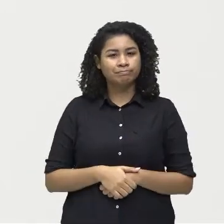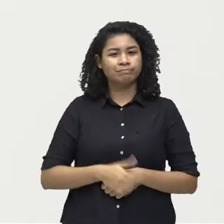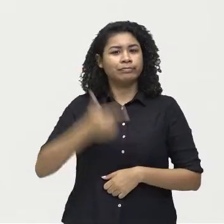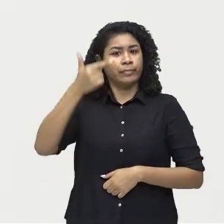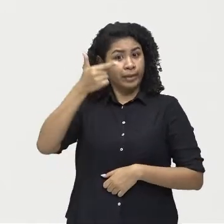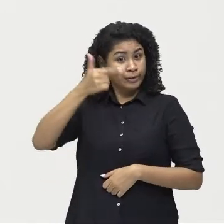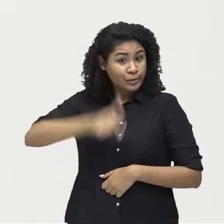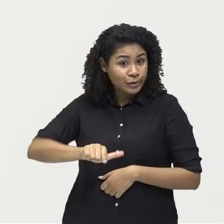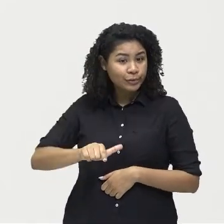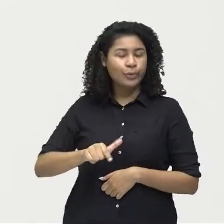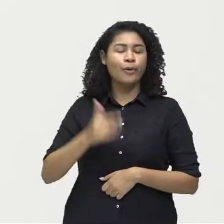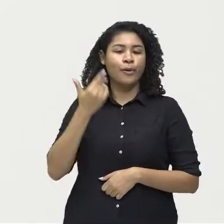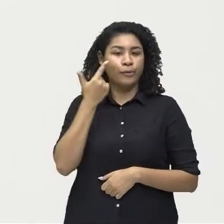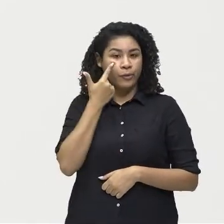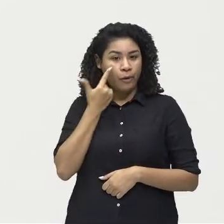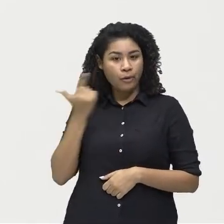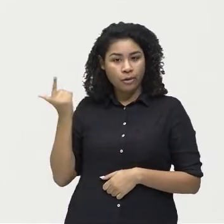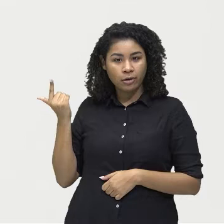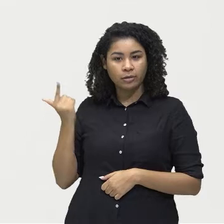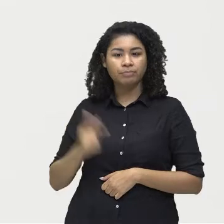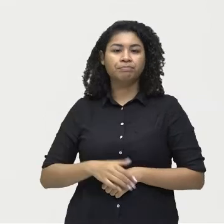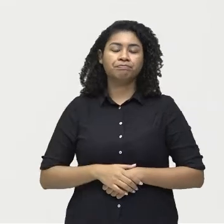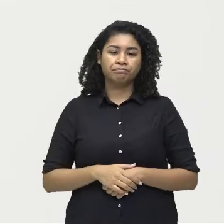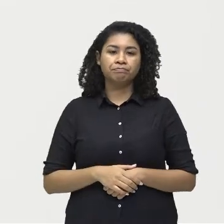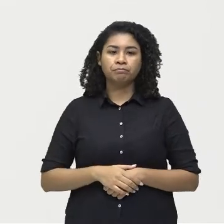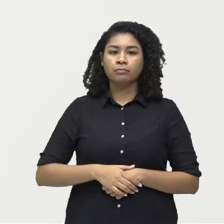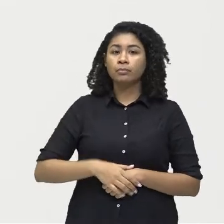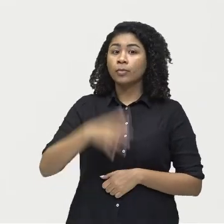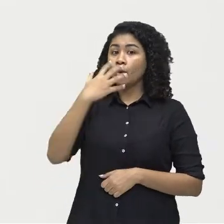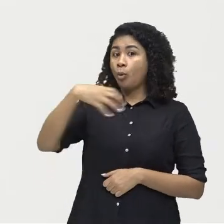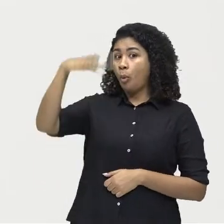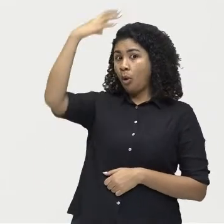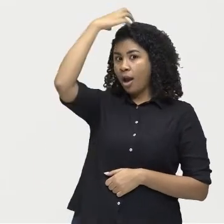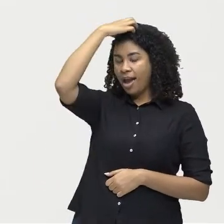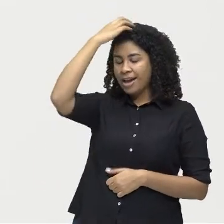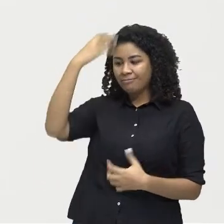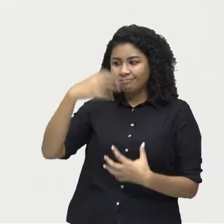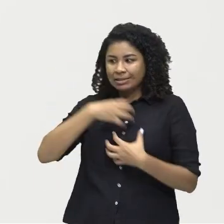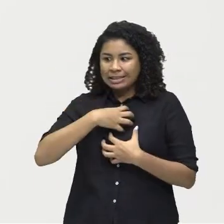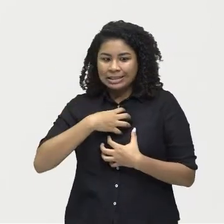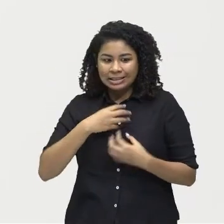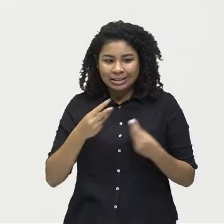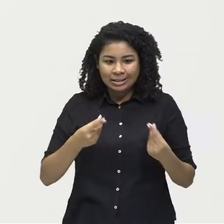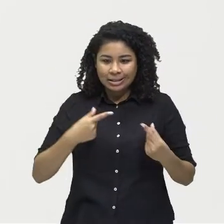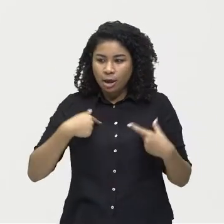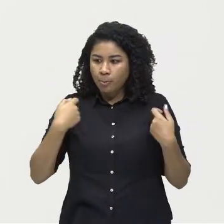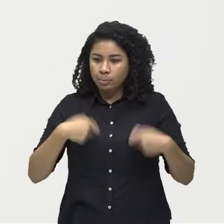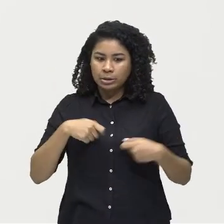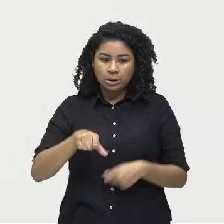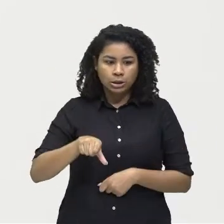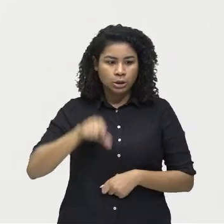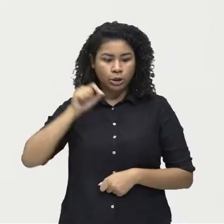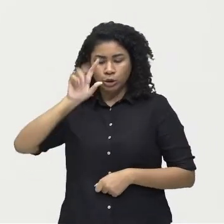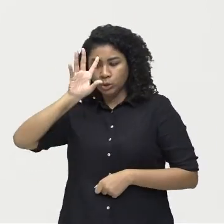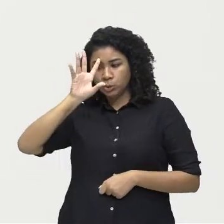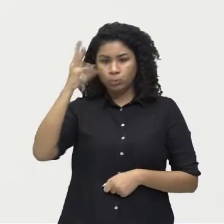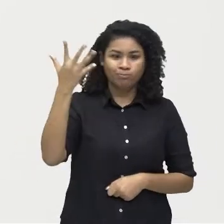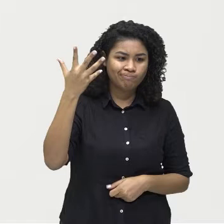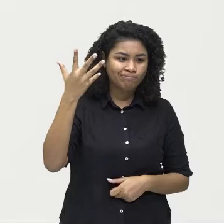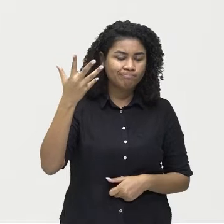dilema que a gente tem. O rei viu-se obrigado a fazer algo, uma vez